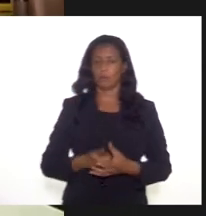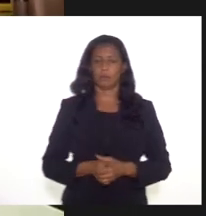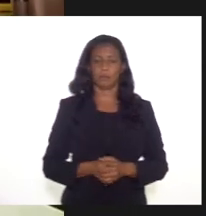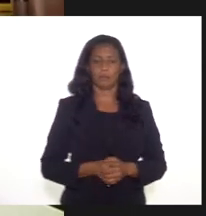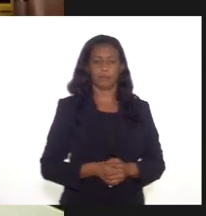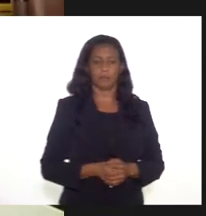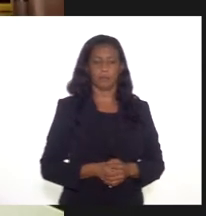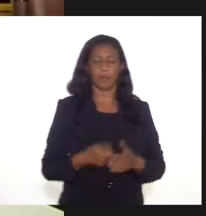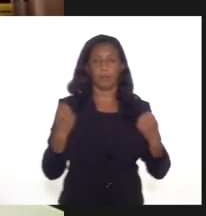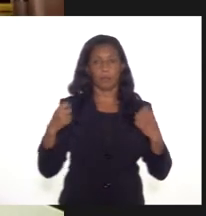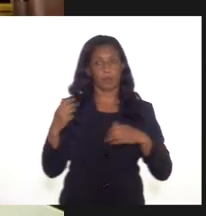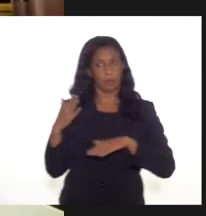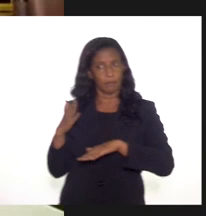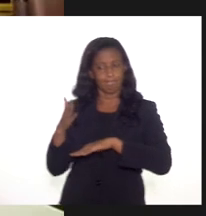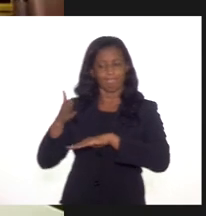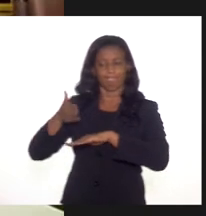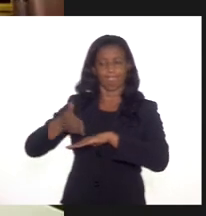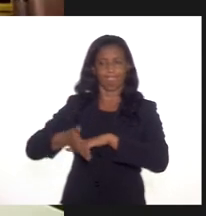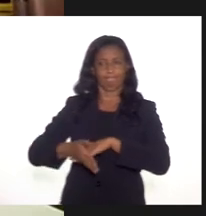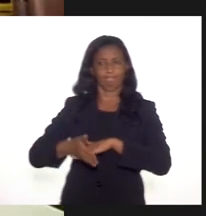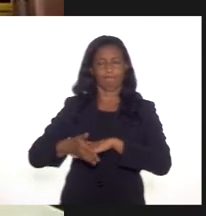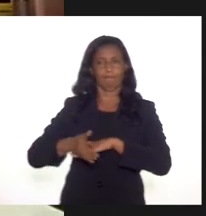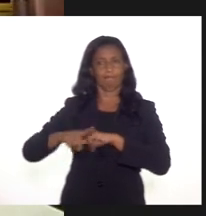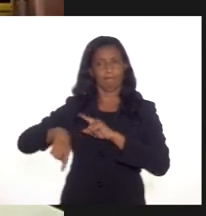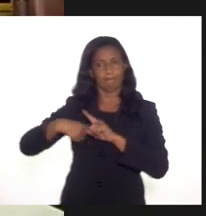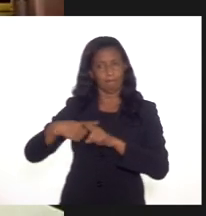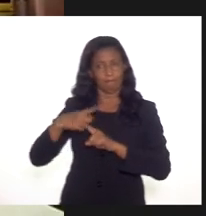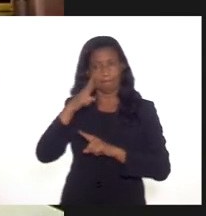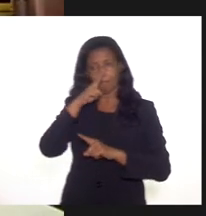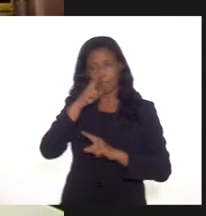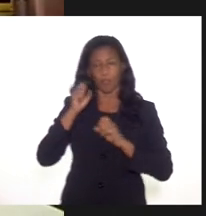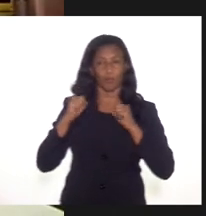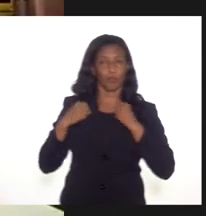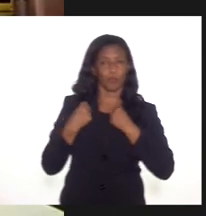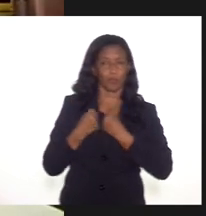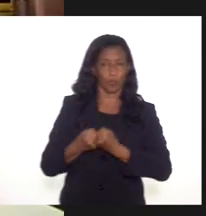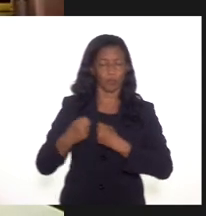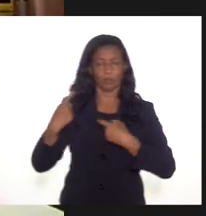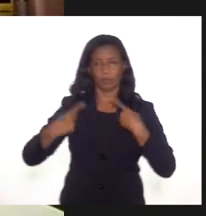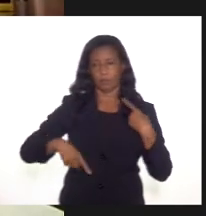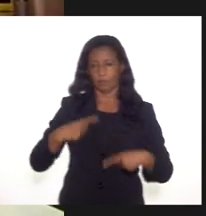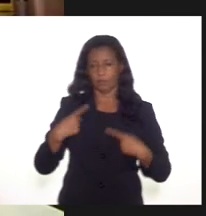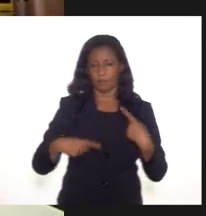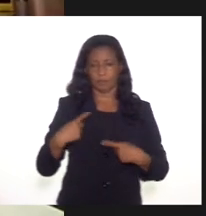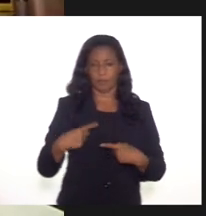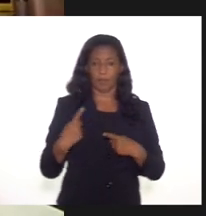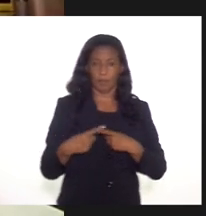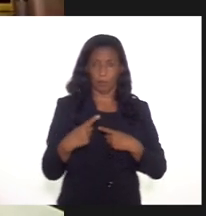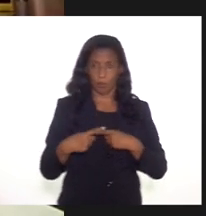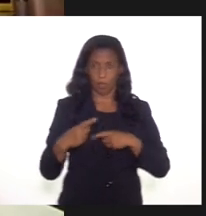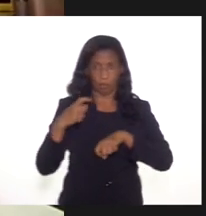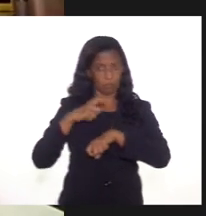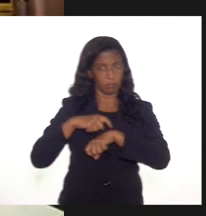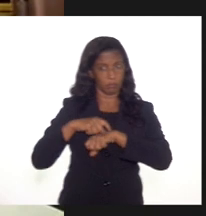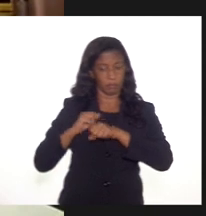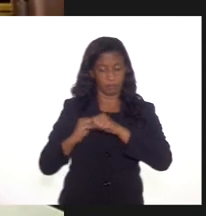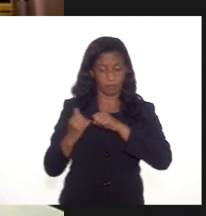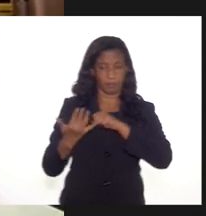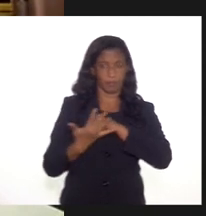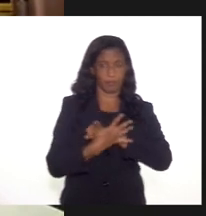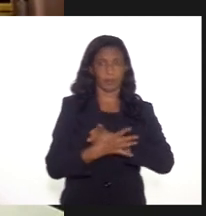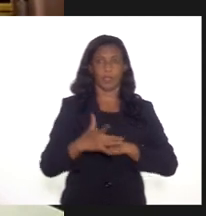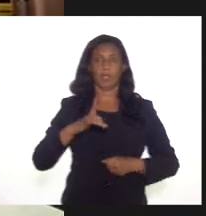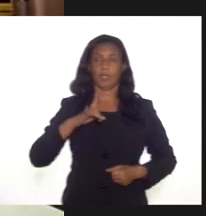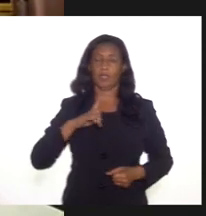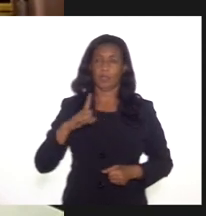adentrar mais fortemente nesse debate porque em plena pandemia a gente tem